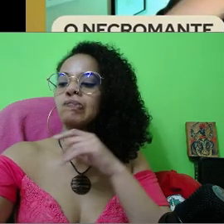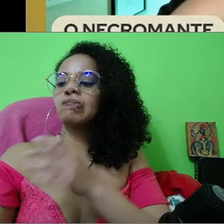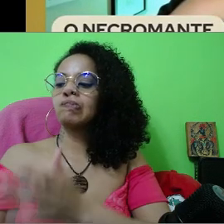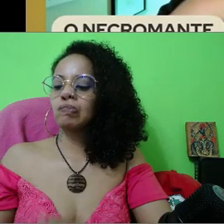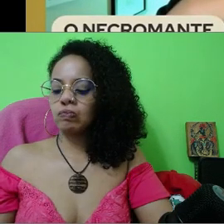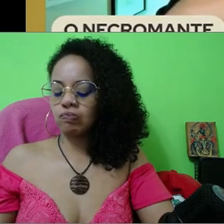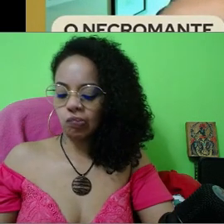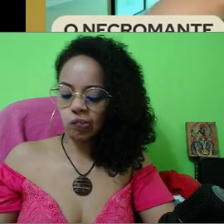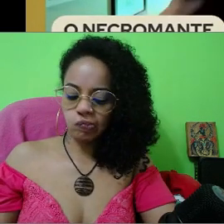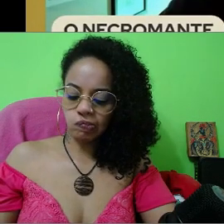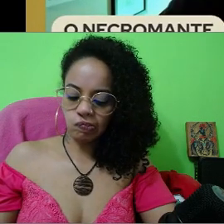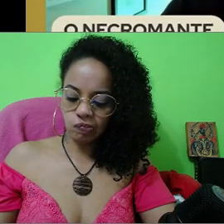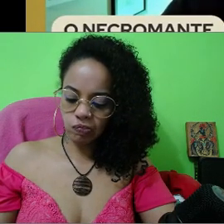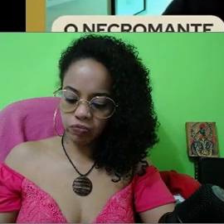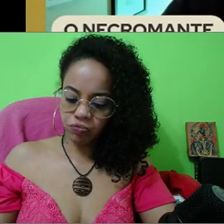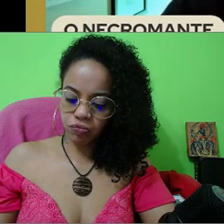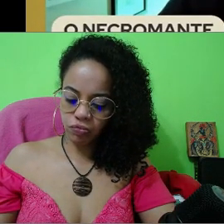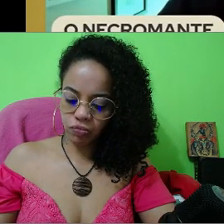né